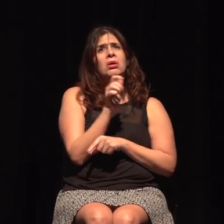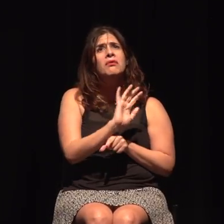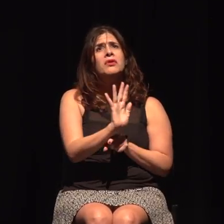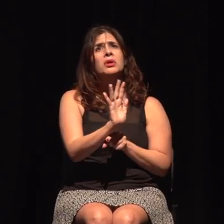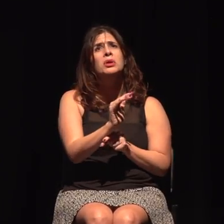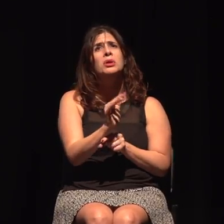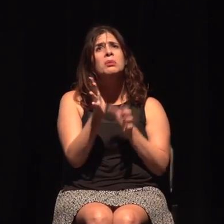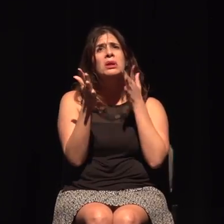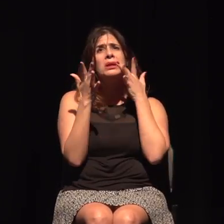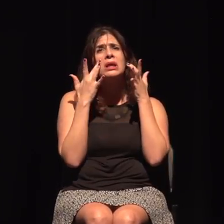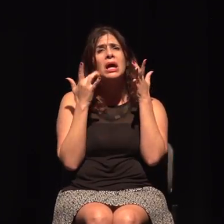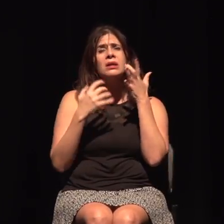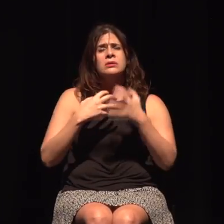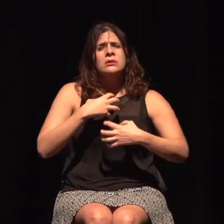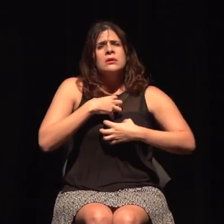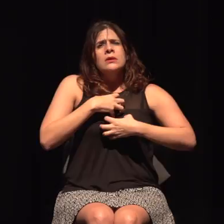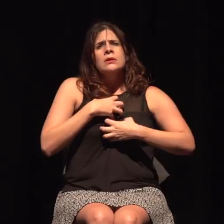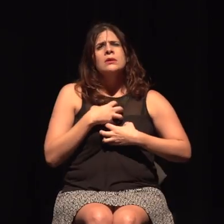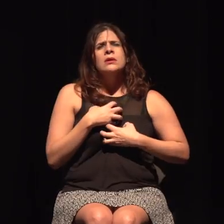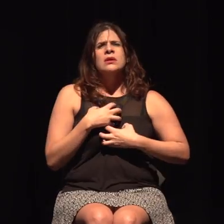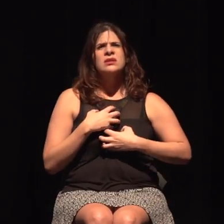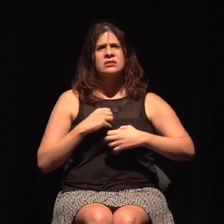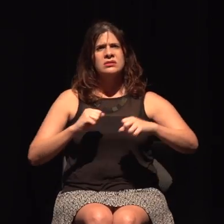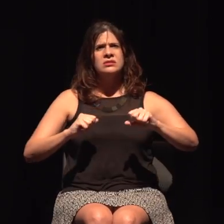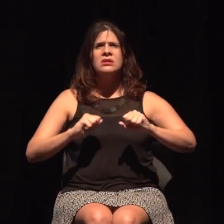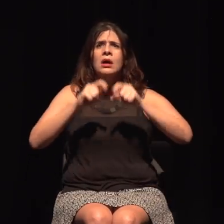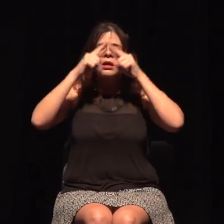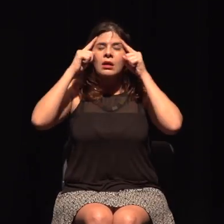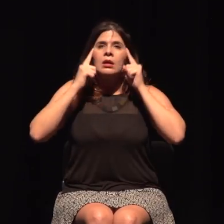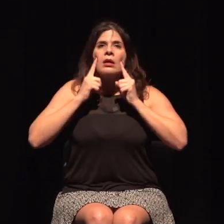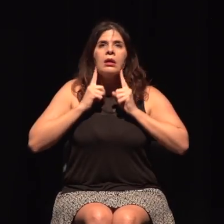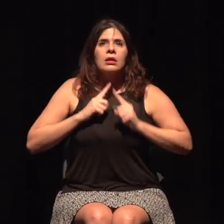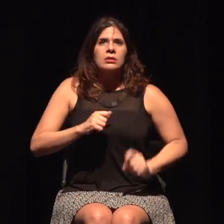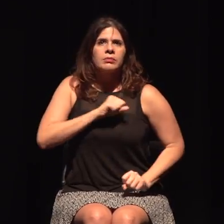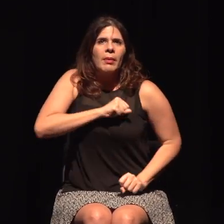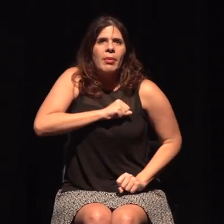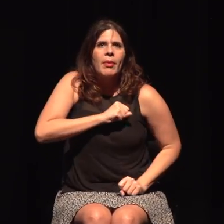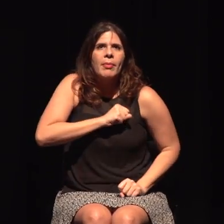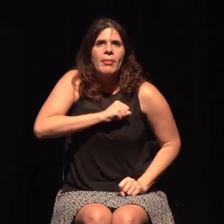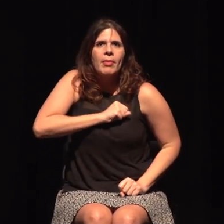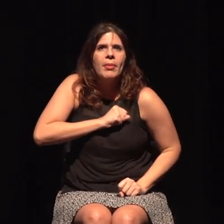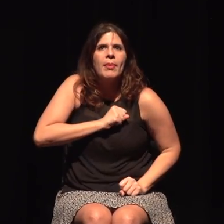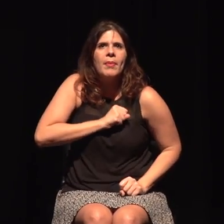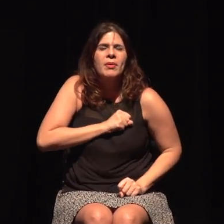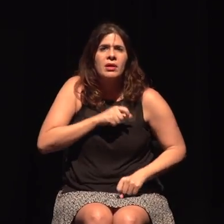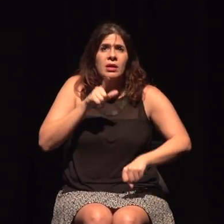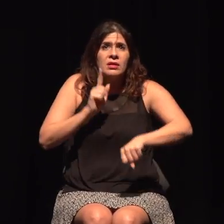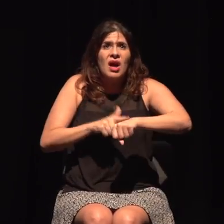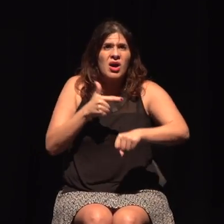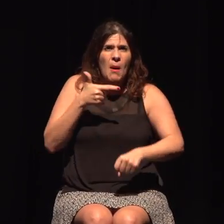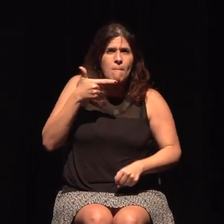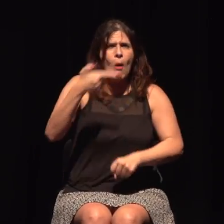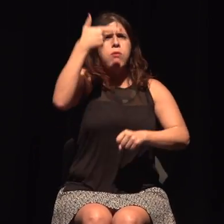filme, sentir automaticamente em coro, com todos os outros, gotas de suor rolando da testa, batidas mais